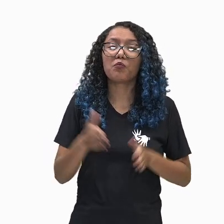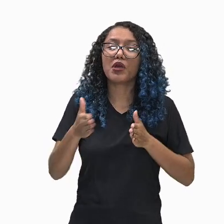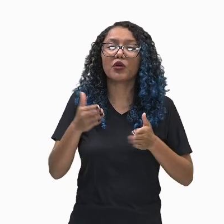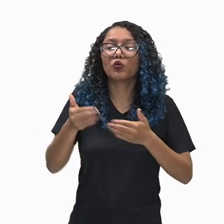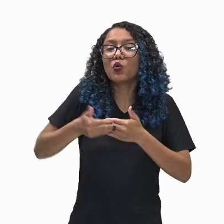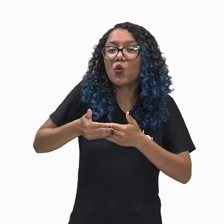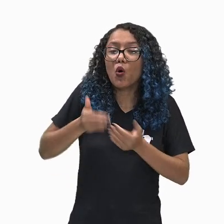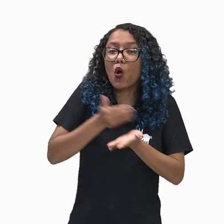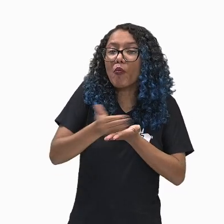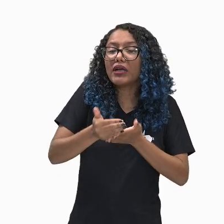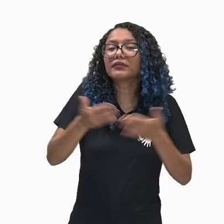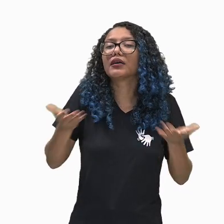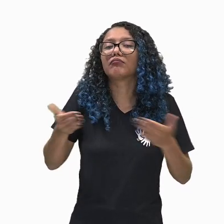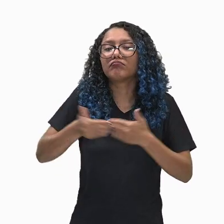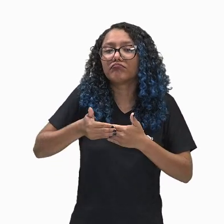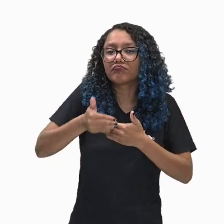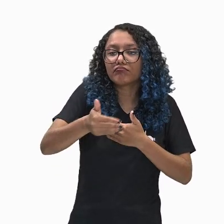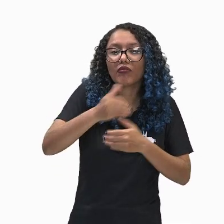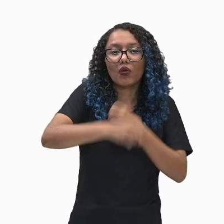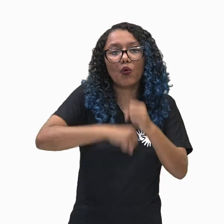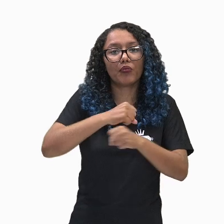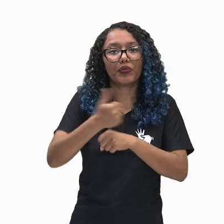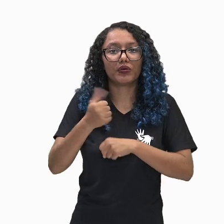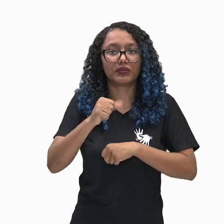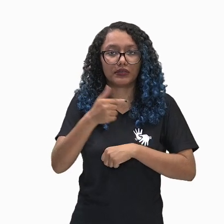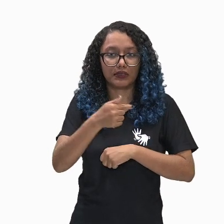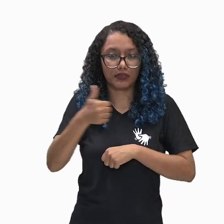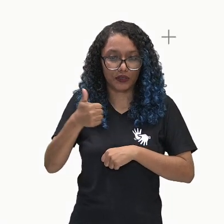tá? Então, olha só, eu quero que vocês